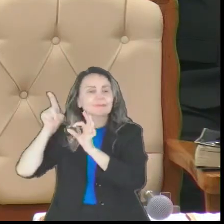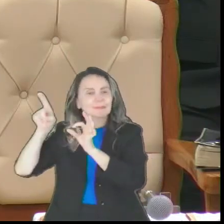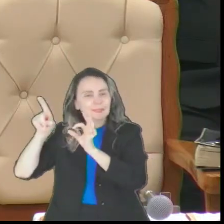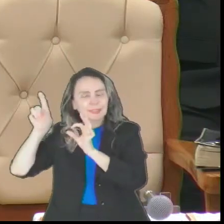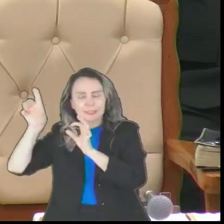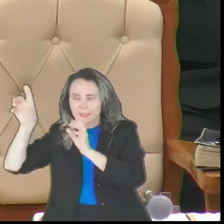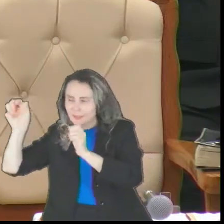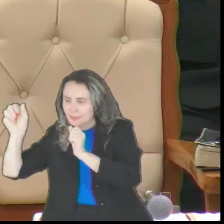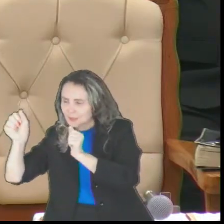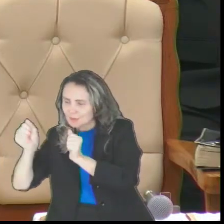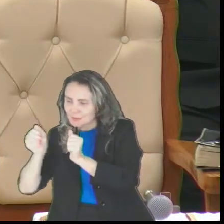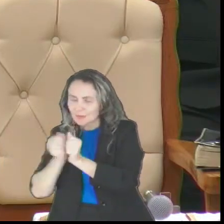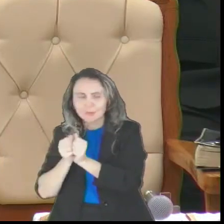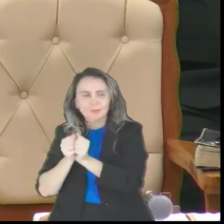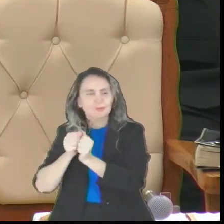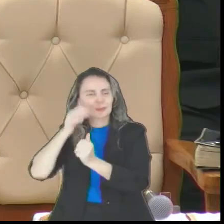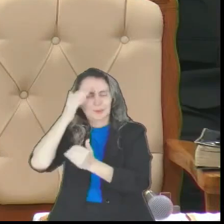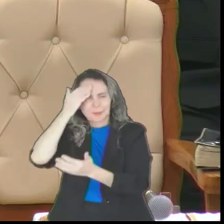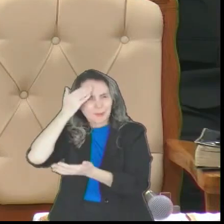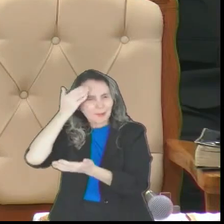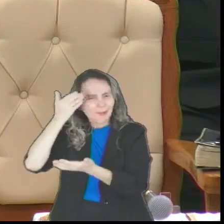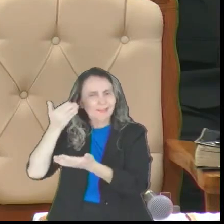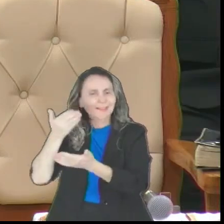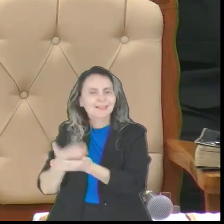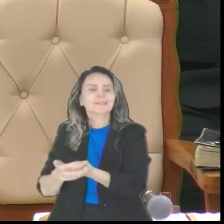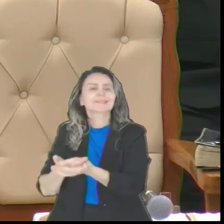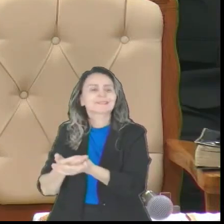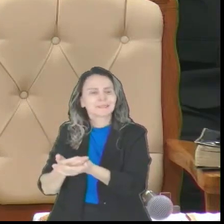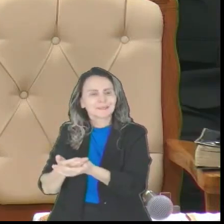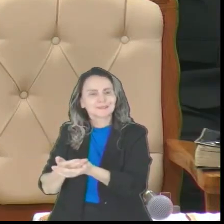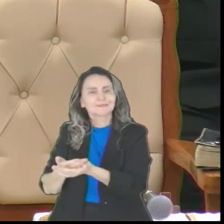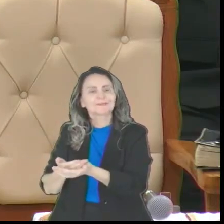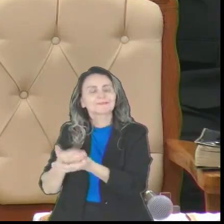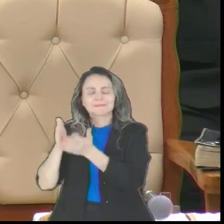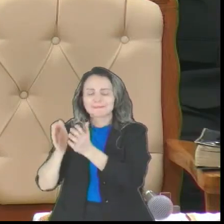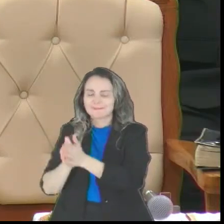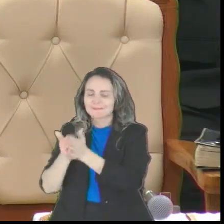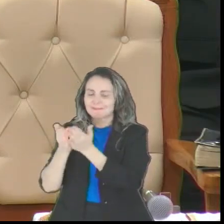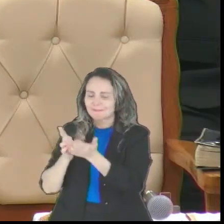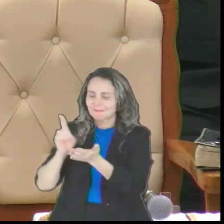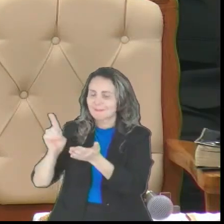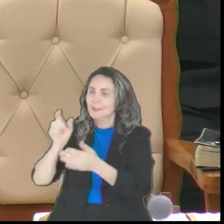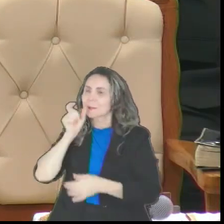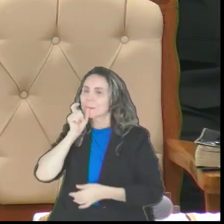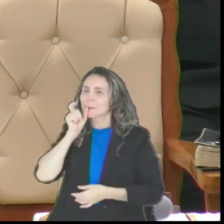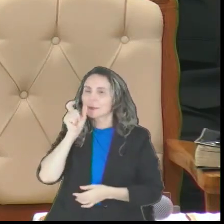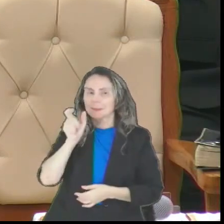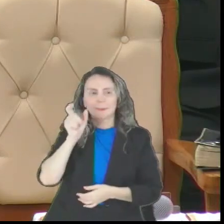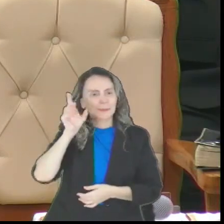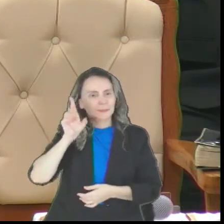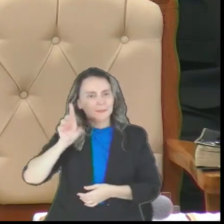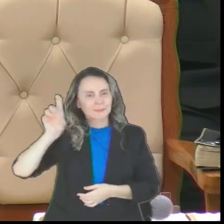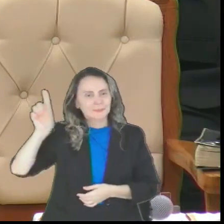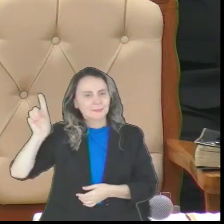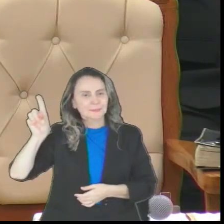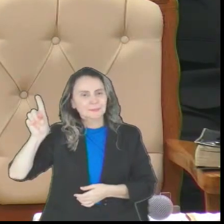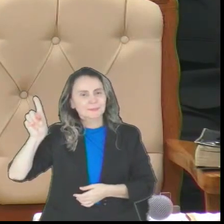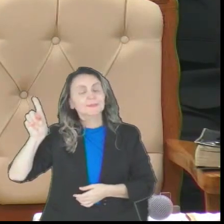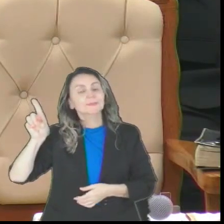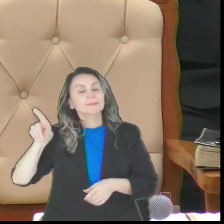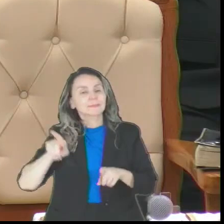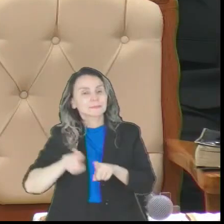lado. É confiar na sua santa e sacra palavra, glórias a Jesus. E